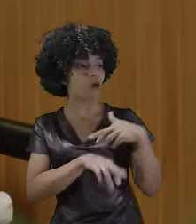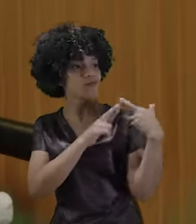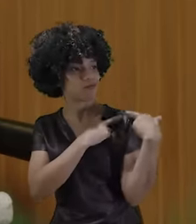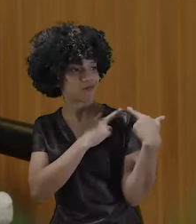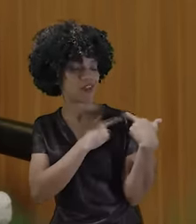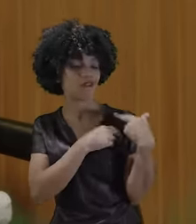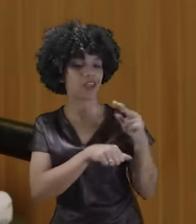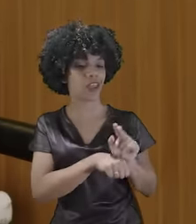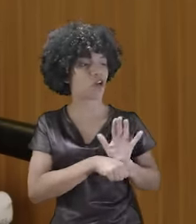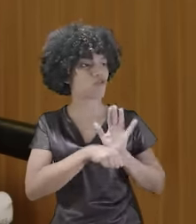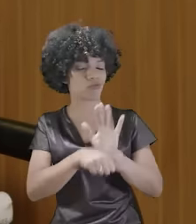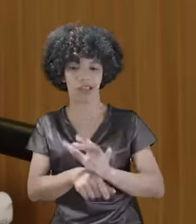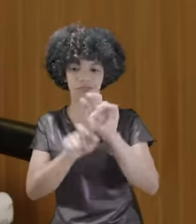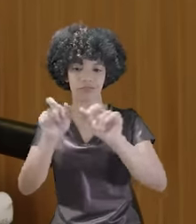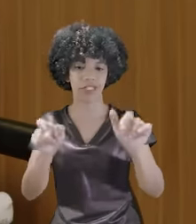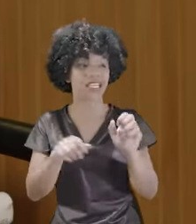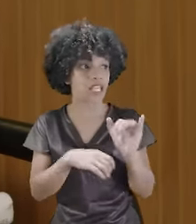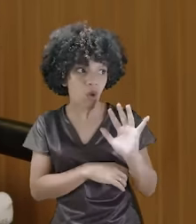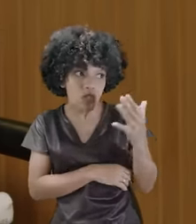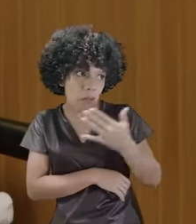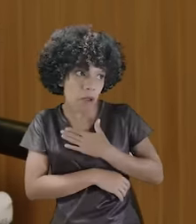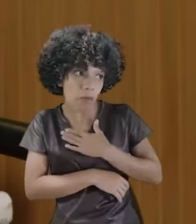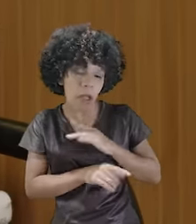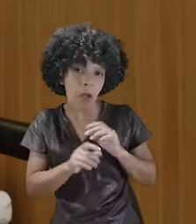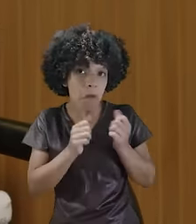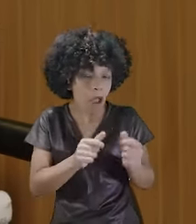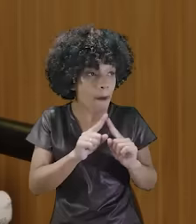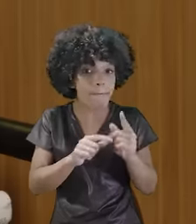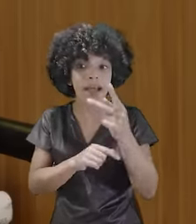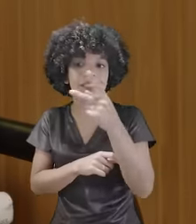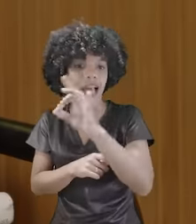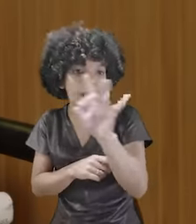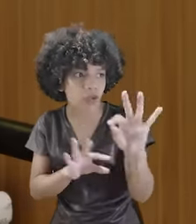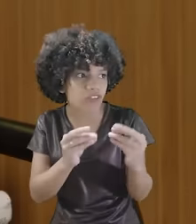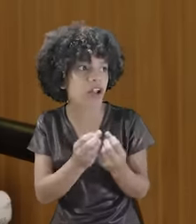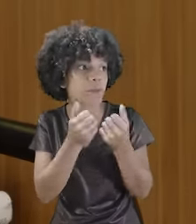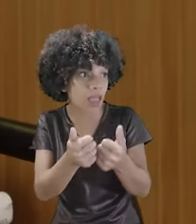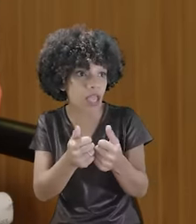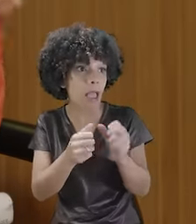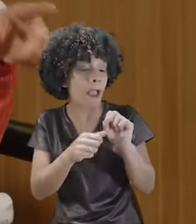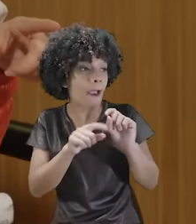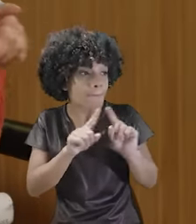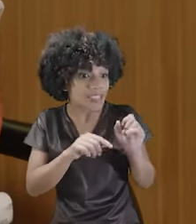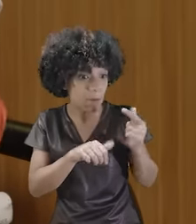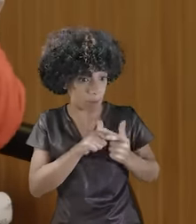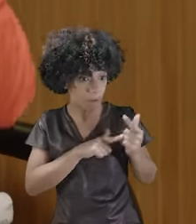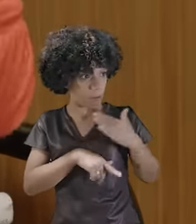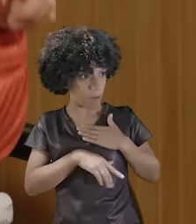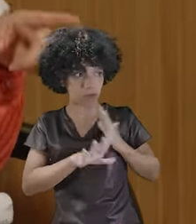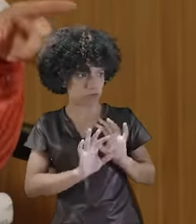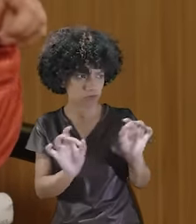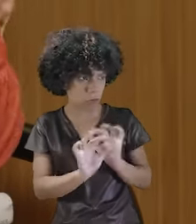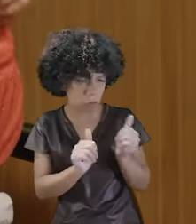responsável e ajuda a todos eles se acontece uma coisa para mim tudo bem mas eles Está bem então ele tem que trazer essa essa rua